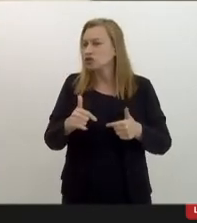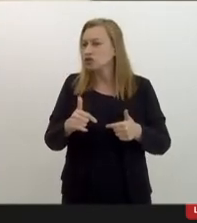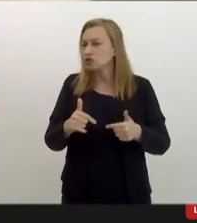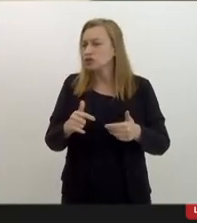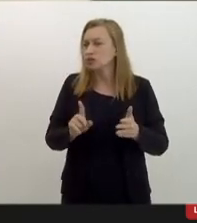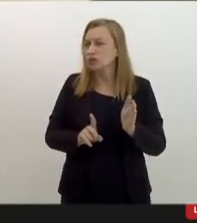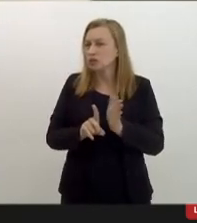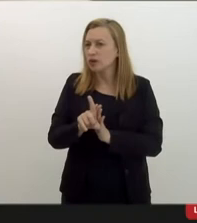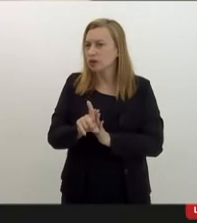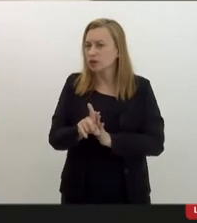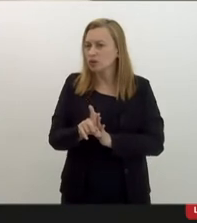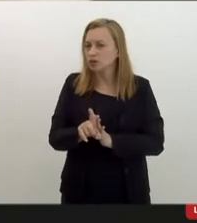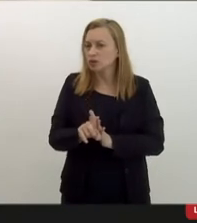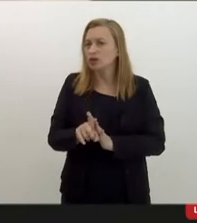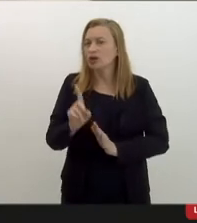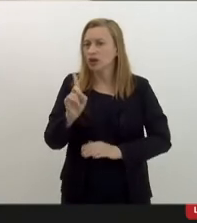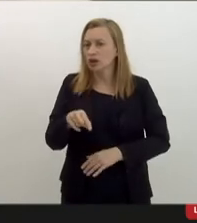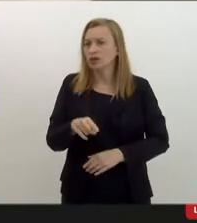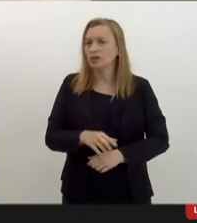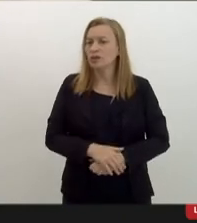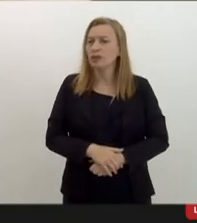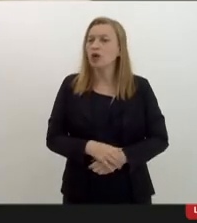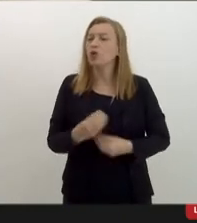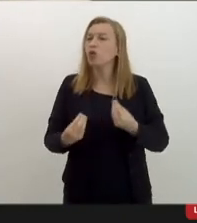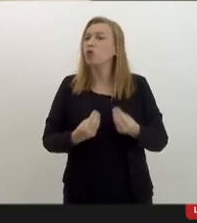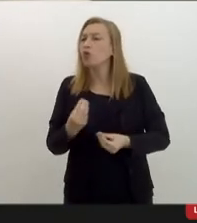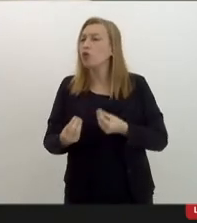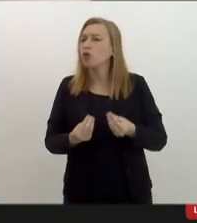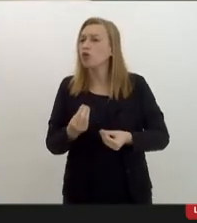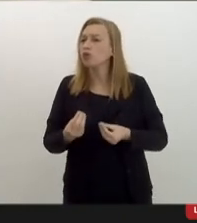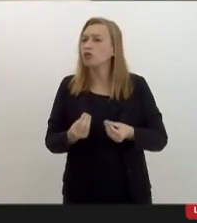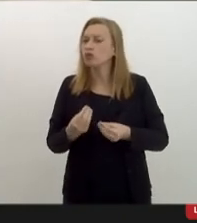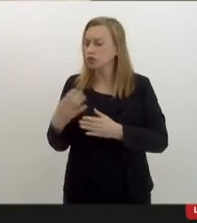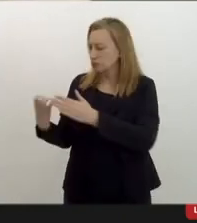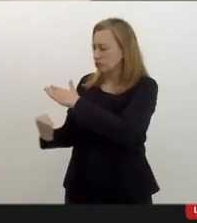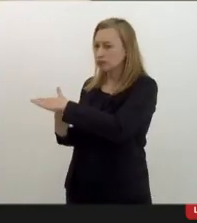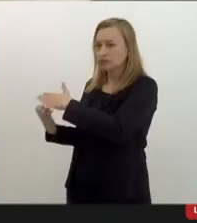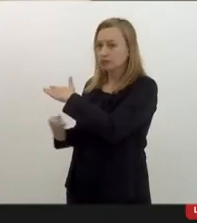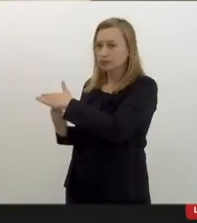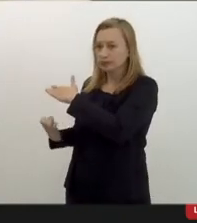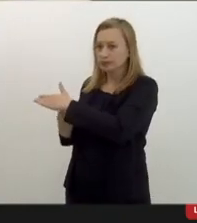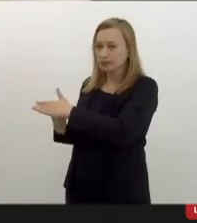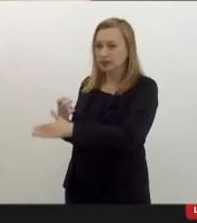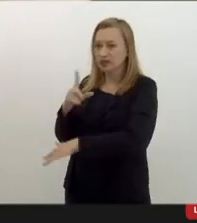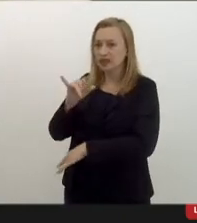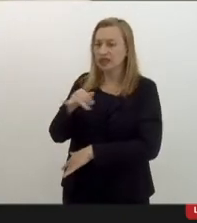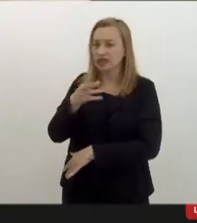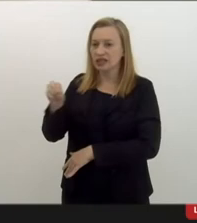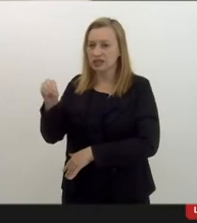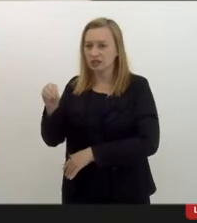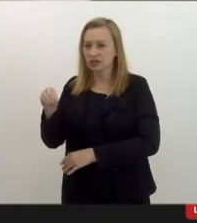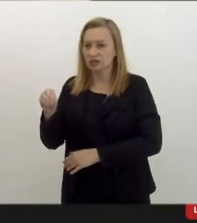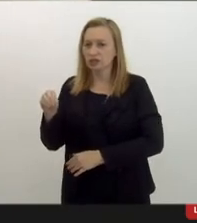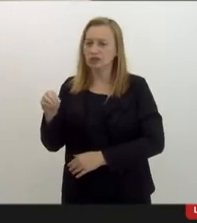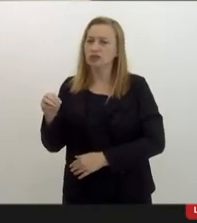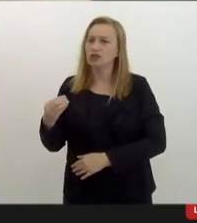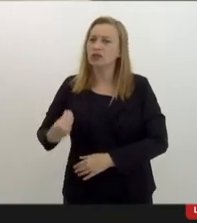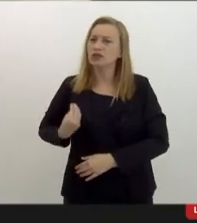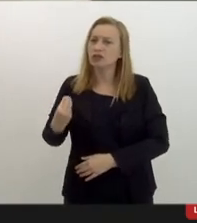apenas que eu fiz essa E essas empresas Henrique Nações